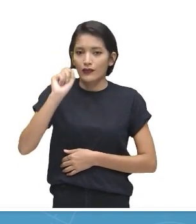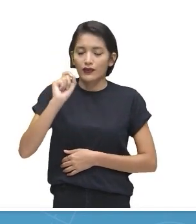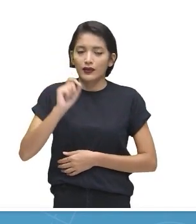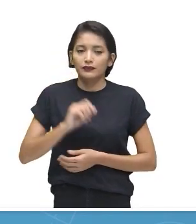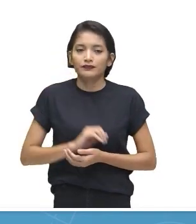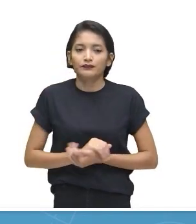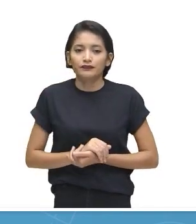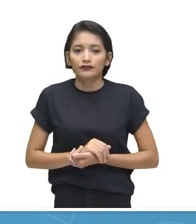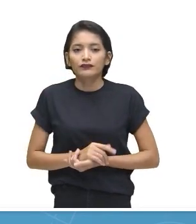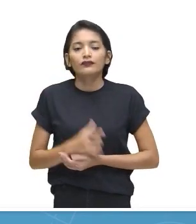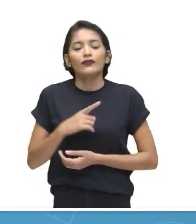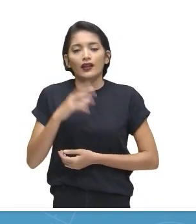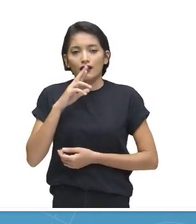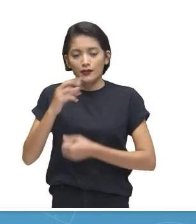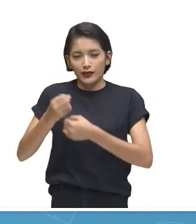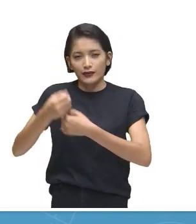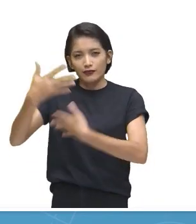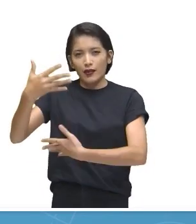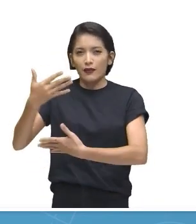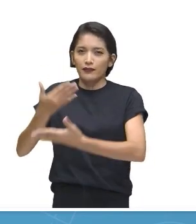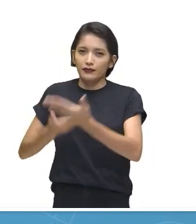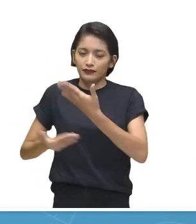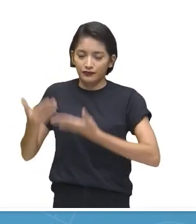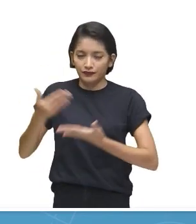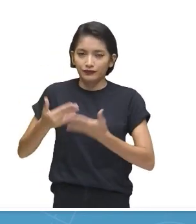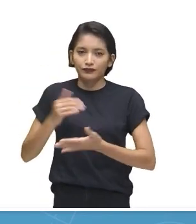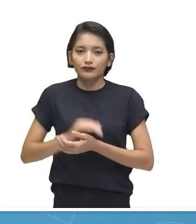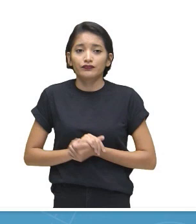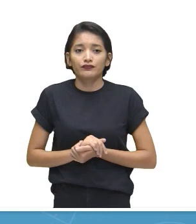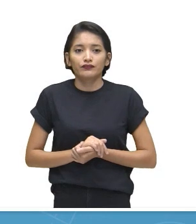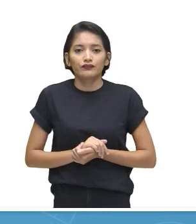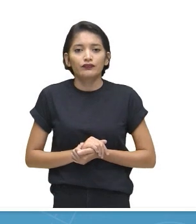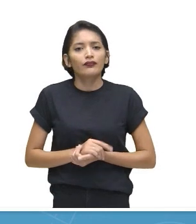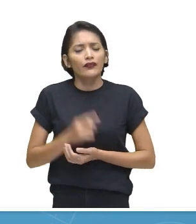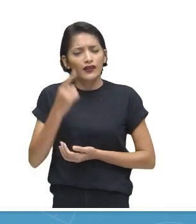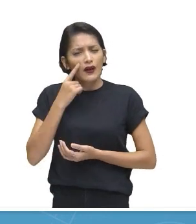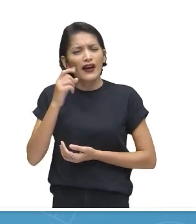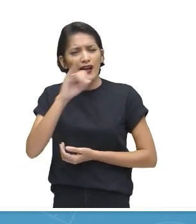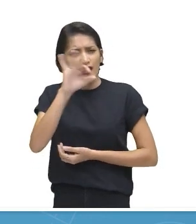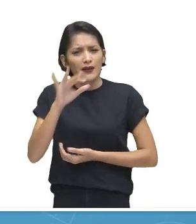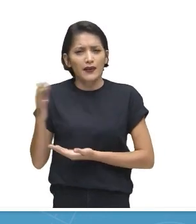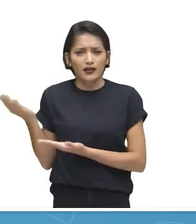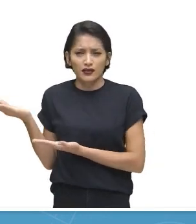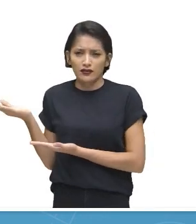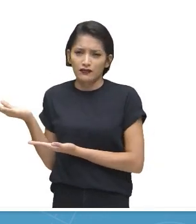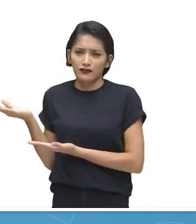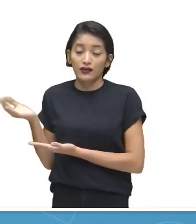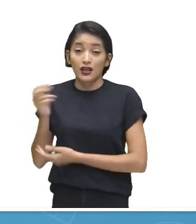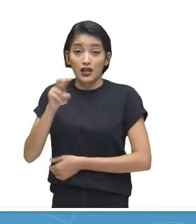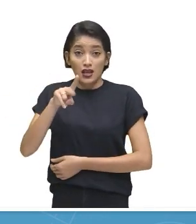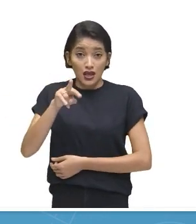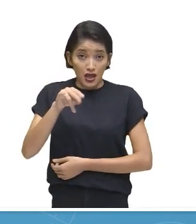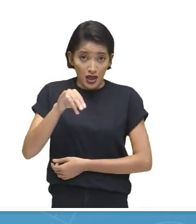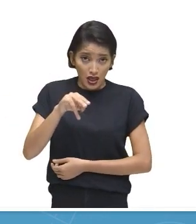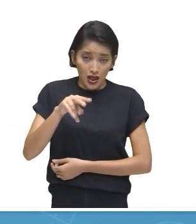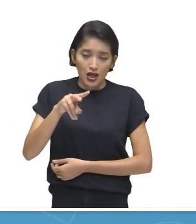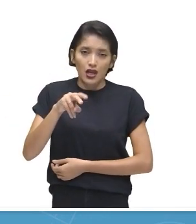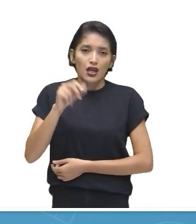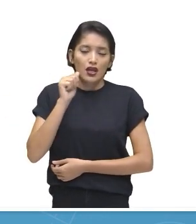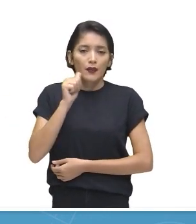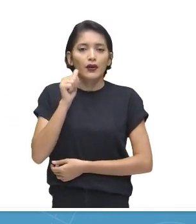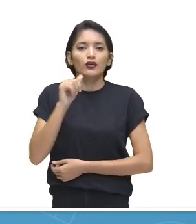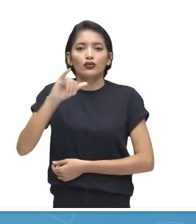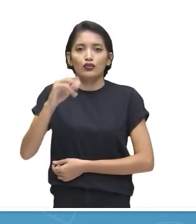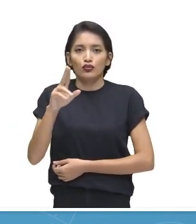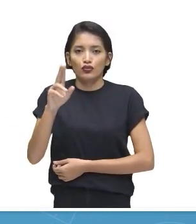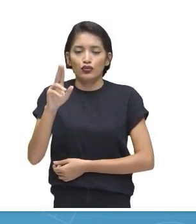gente tem respostas aí no chat, né? Então a gente viu como ficou a imagem aí do pé da irmã do Júnior. Por que o pé da irmã do Júnior não